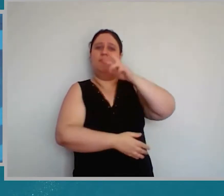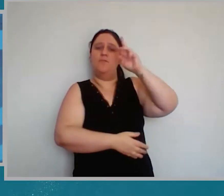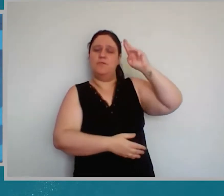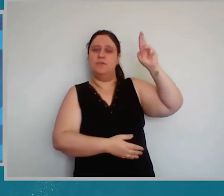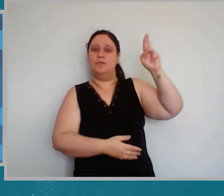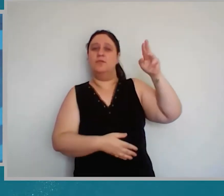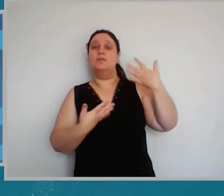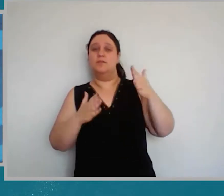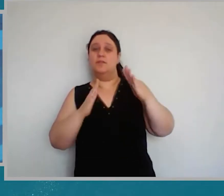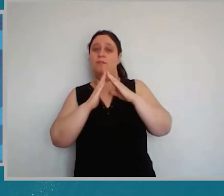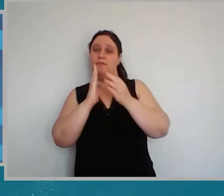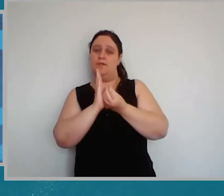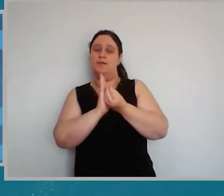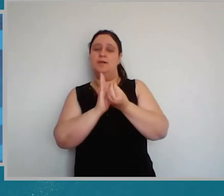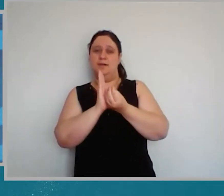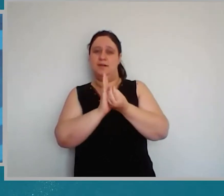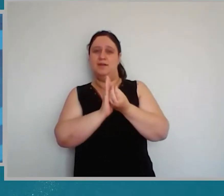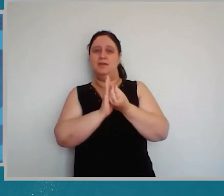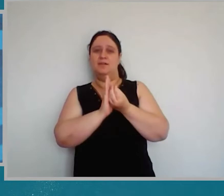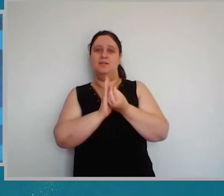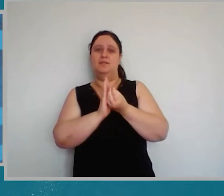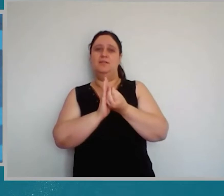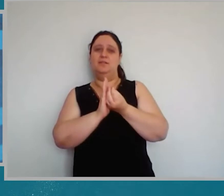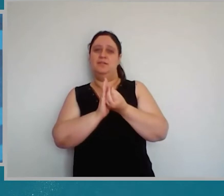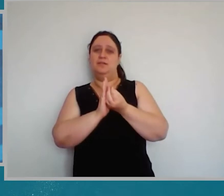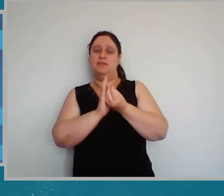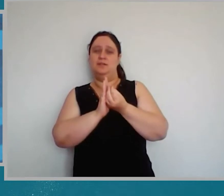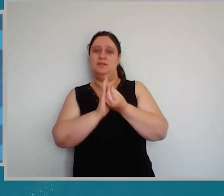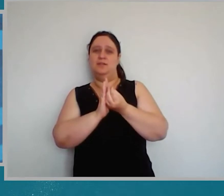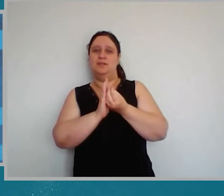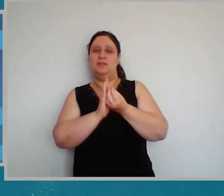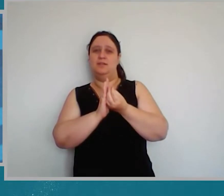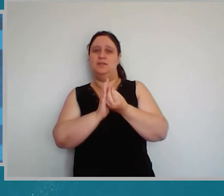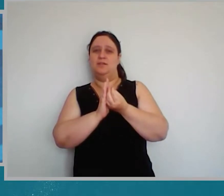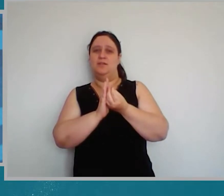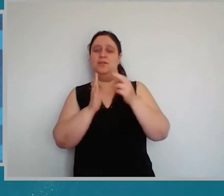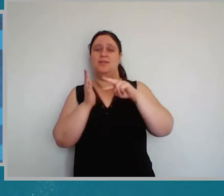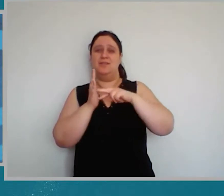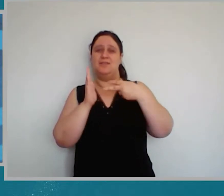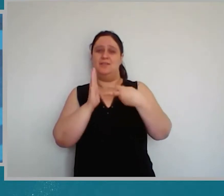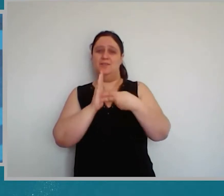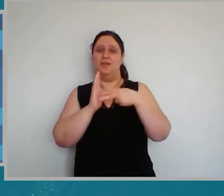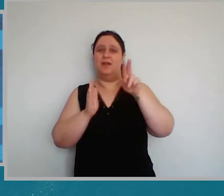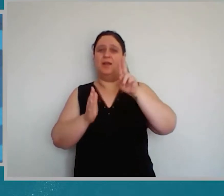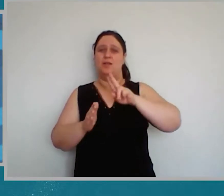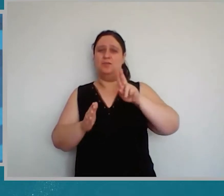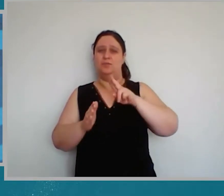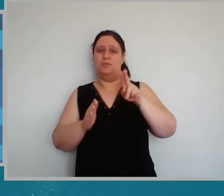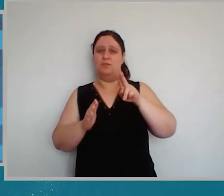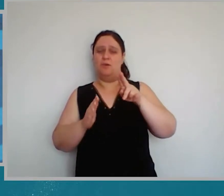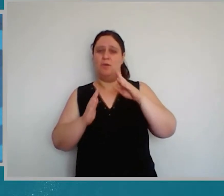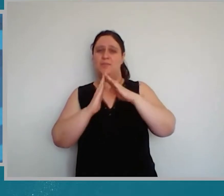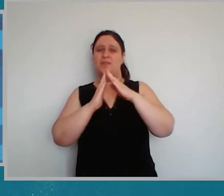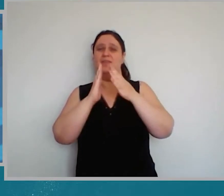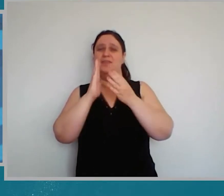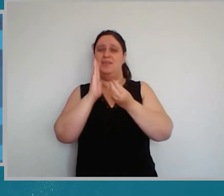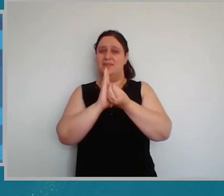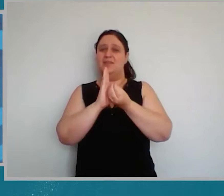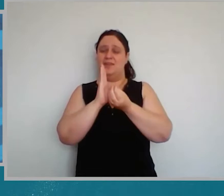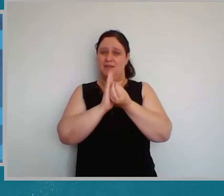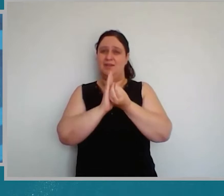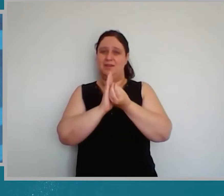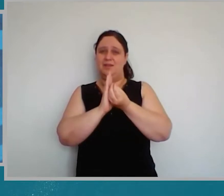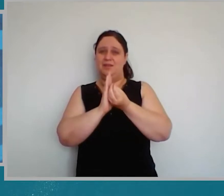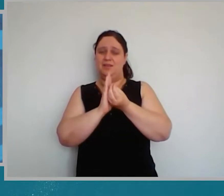igreja, o próprio significado, o nome do termo grego igreja, que é eclesia, que